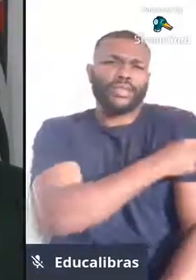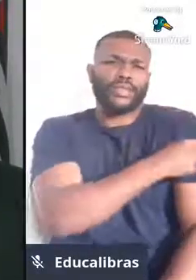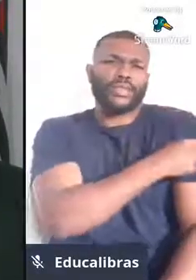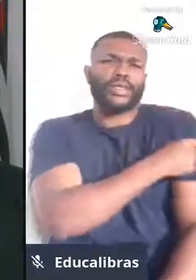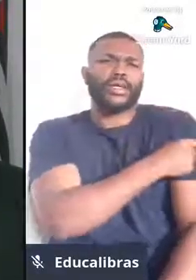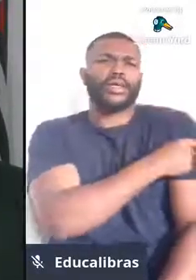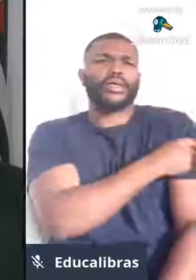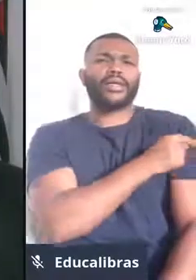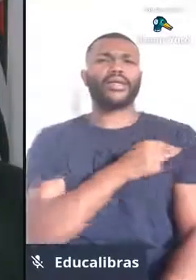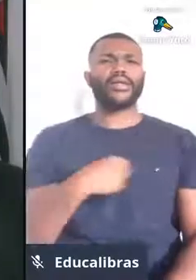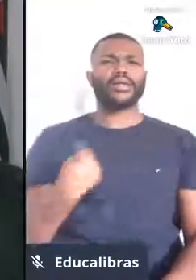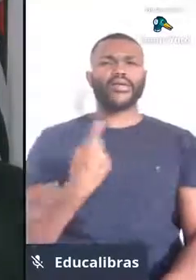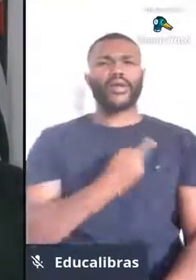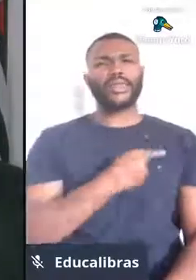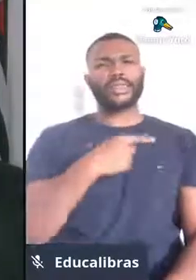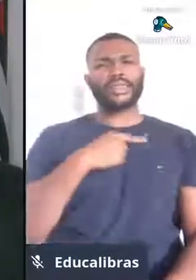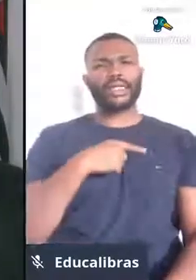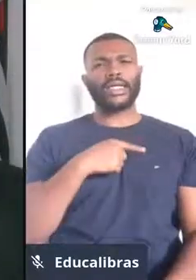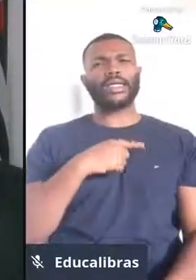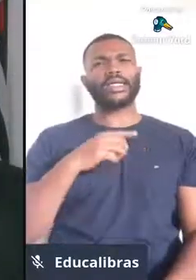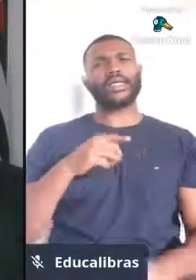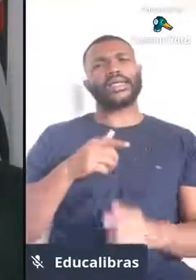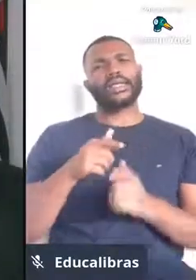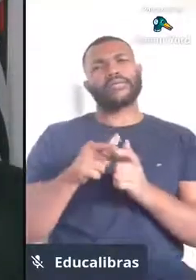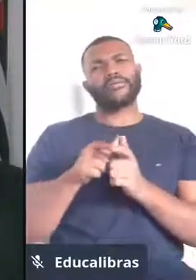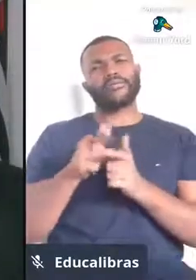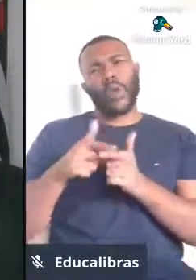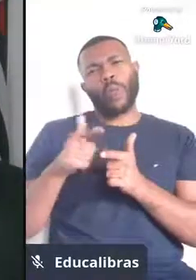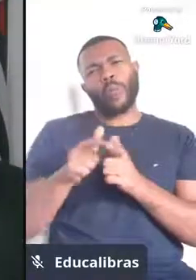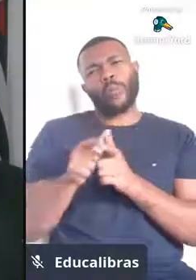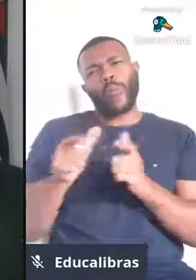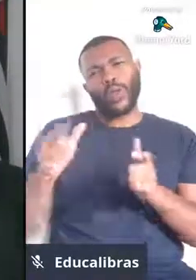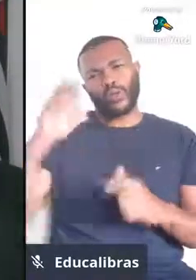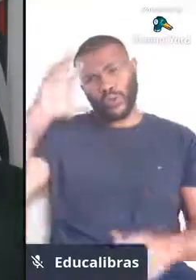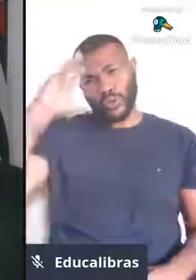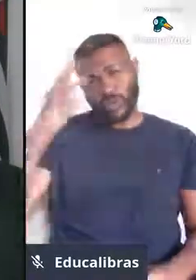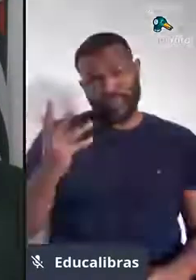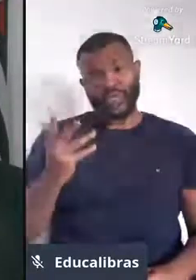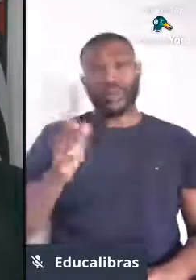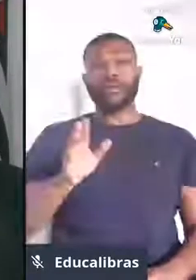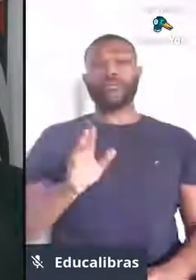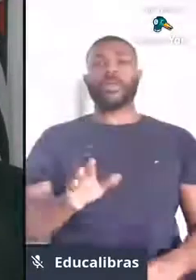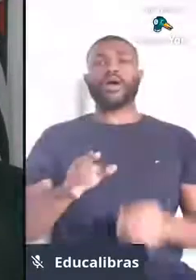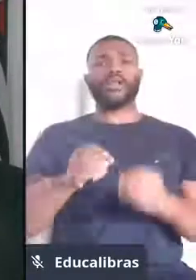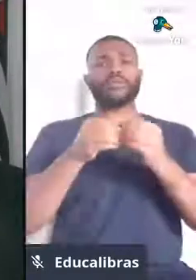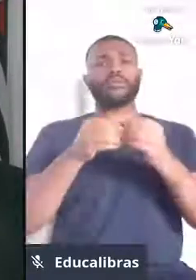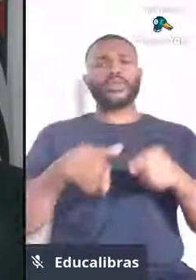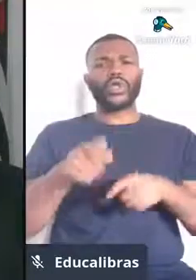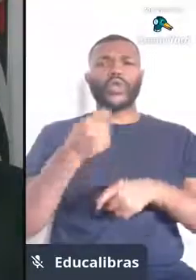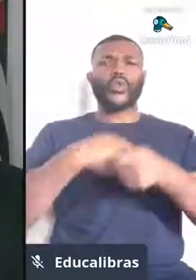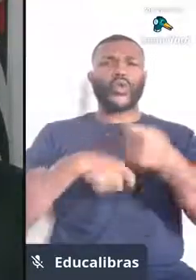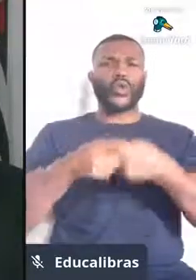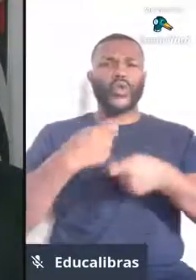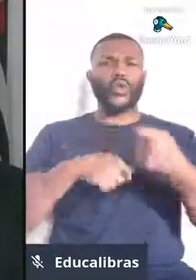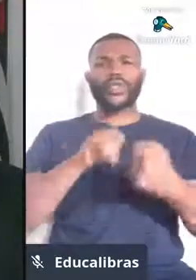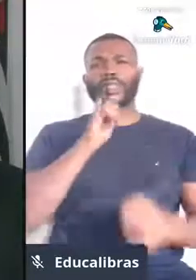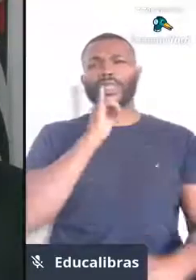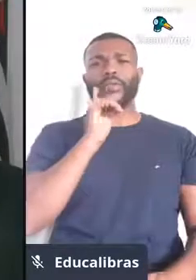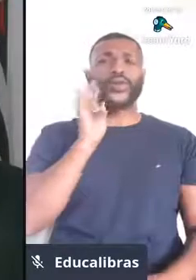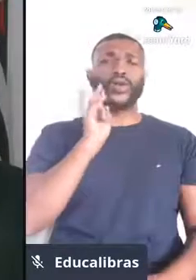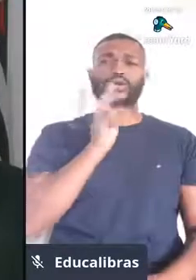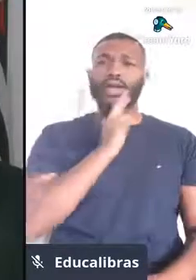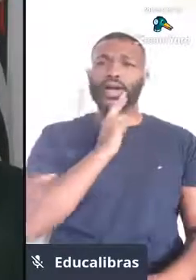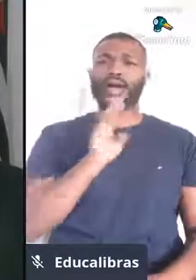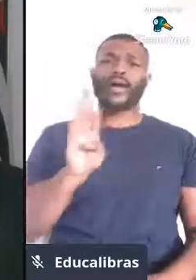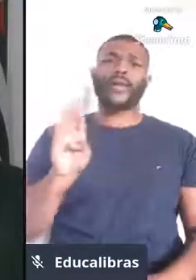tem boa parte da questão resolvida, mas o impacto como você estava dizendo, em restaurantes, bares, né,